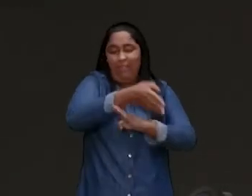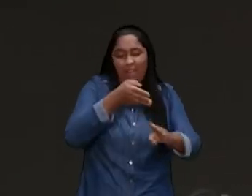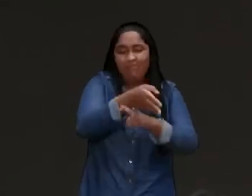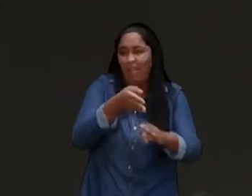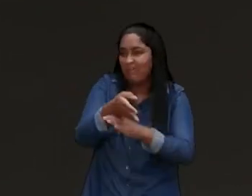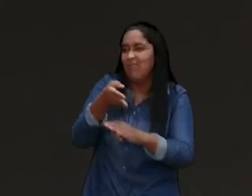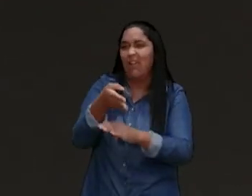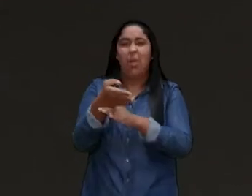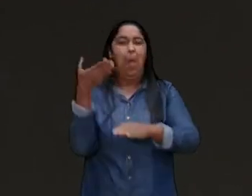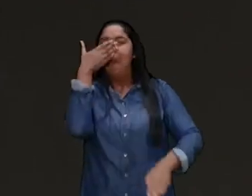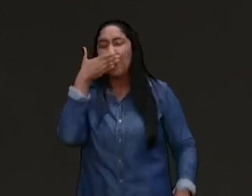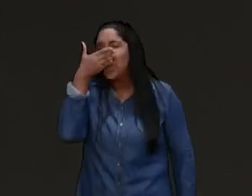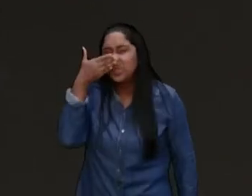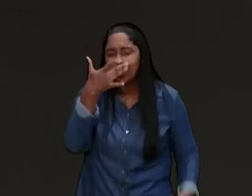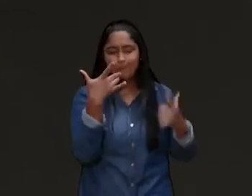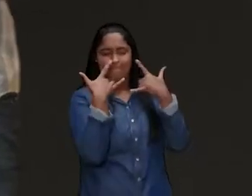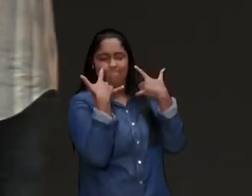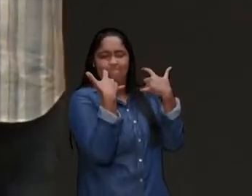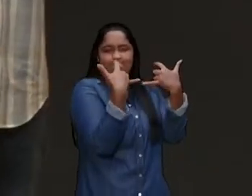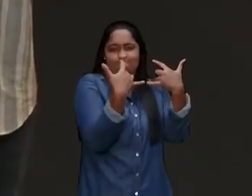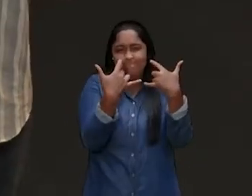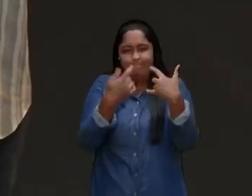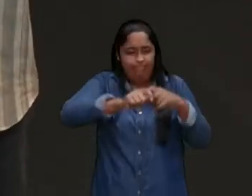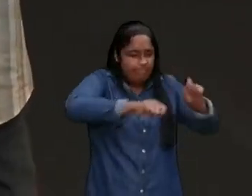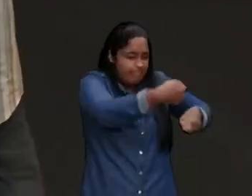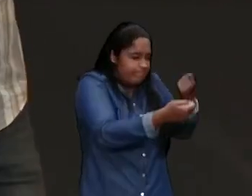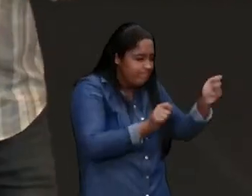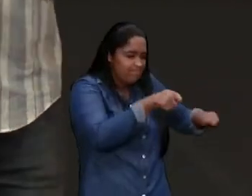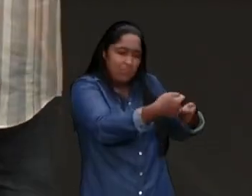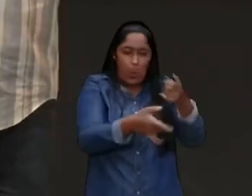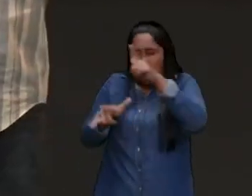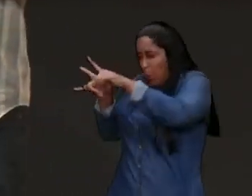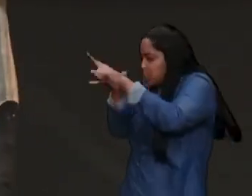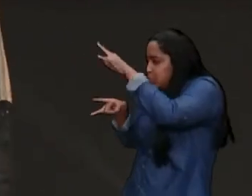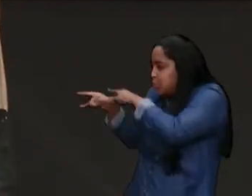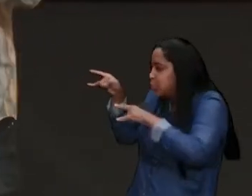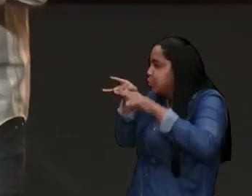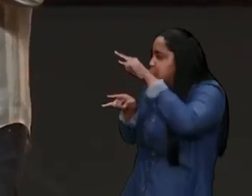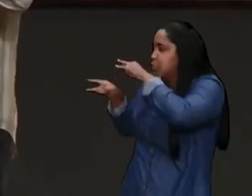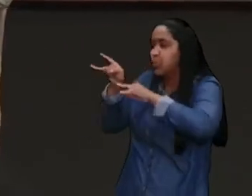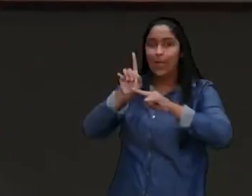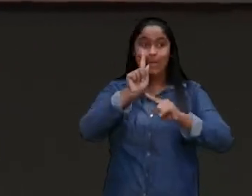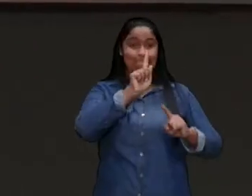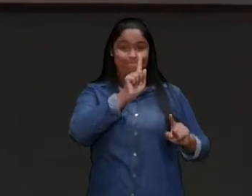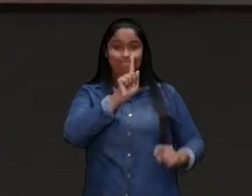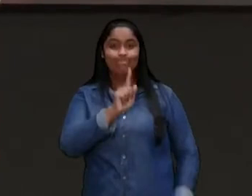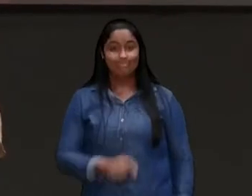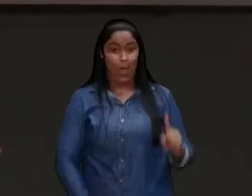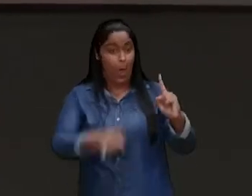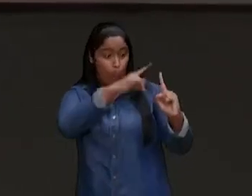tomadas por espíritos de sedução Pomba Gira Zé Pilintra valdade